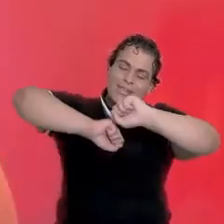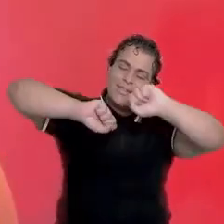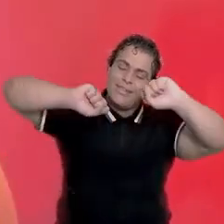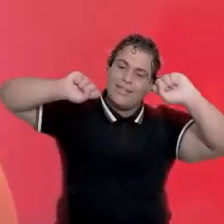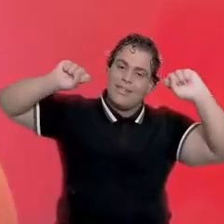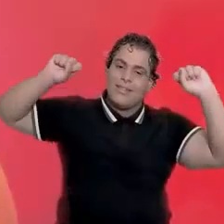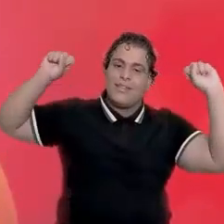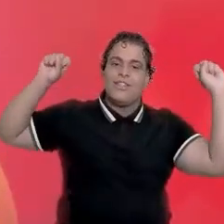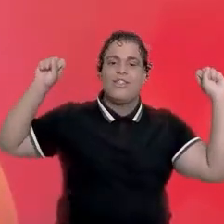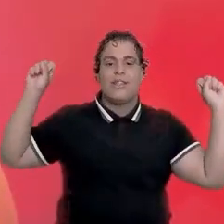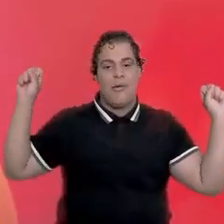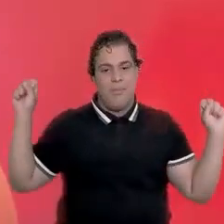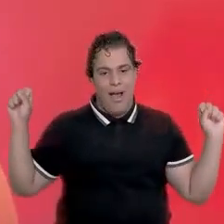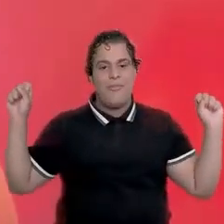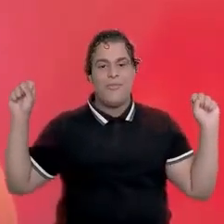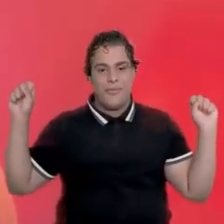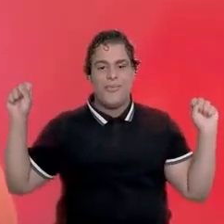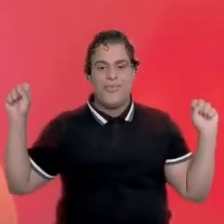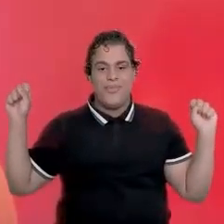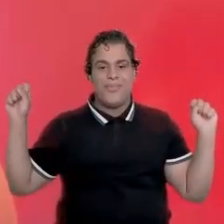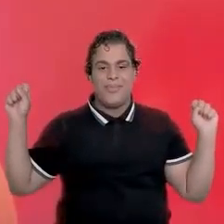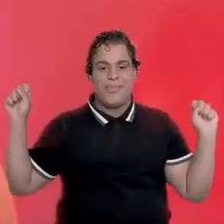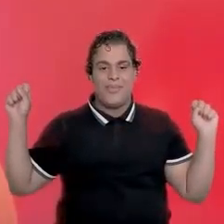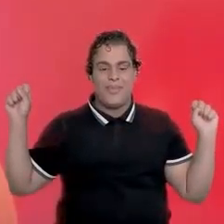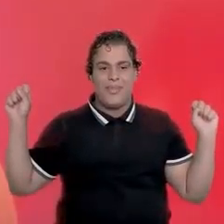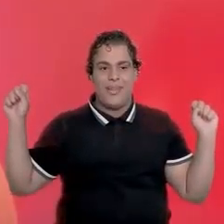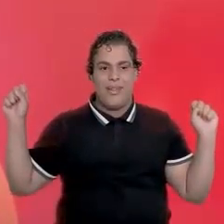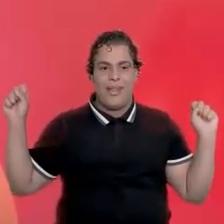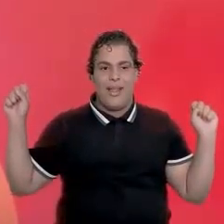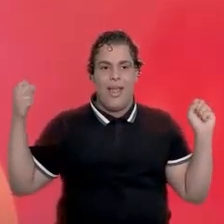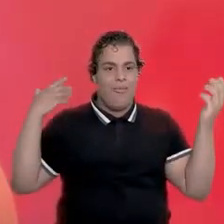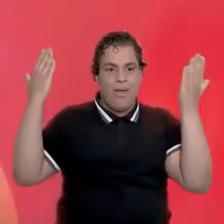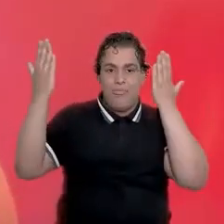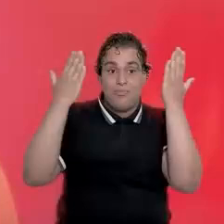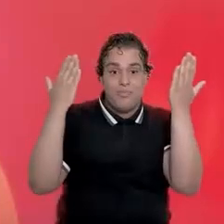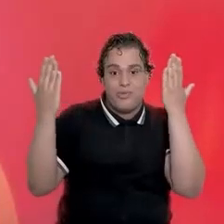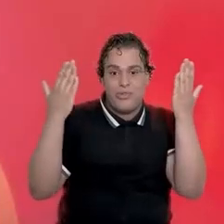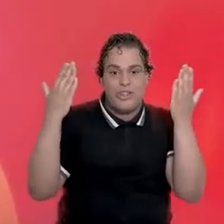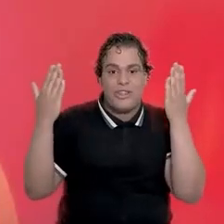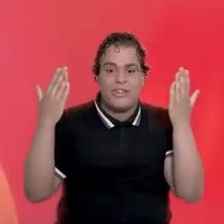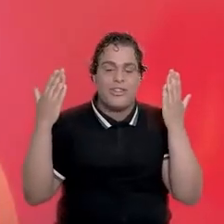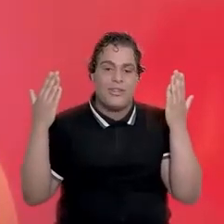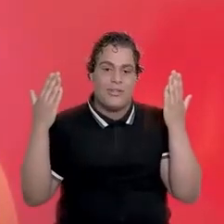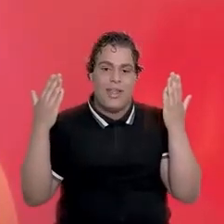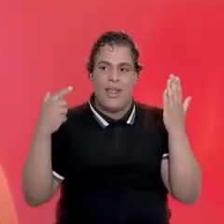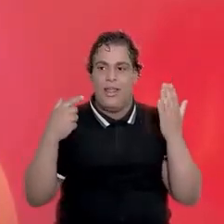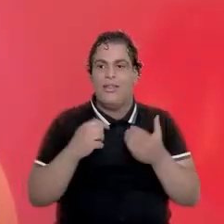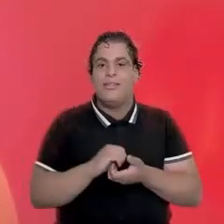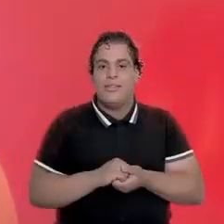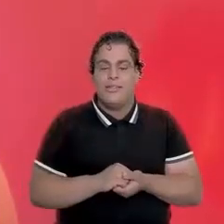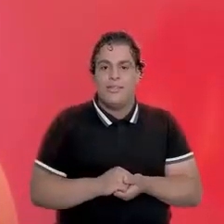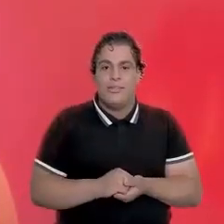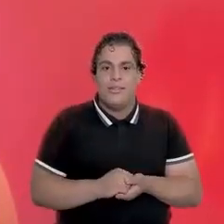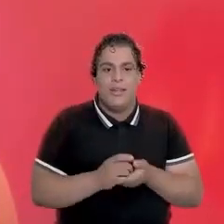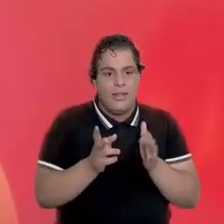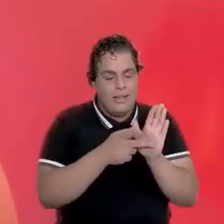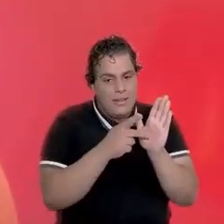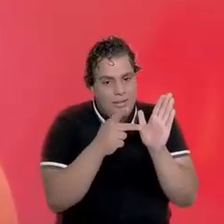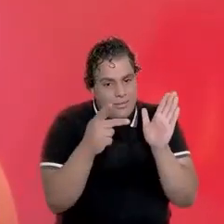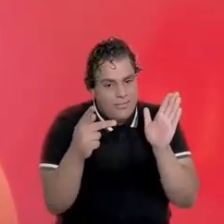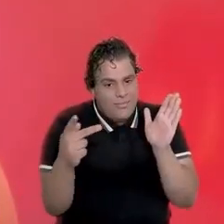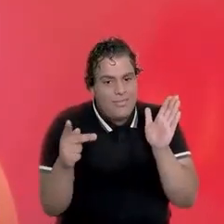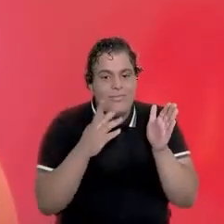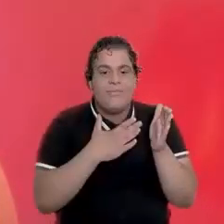o sentimento, é um desabafo. Uma psicanálise, eu não preciso de psicólogo. A poesia